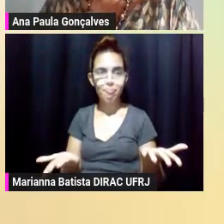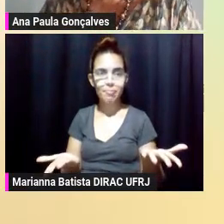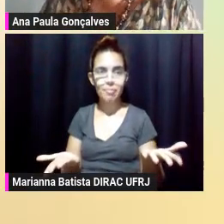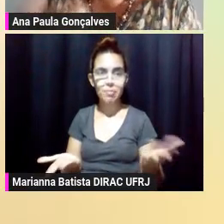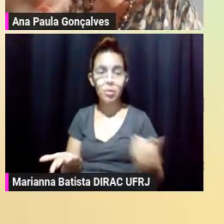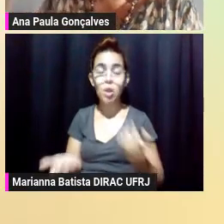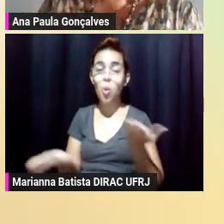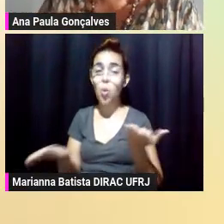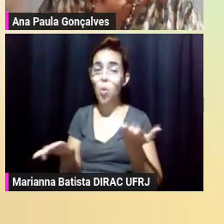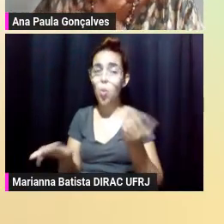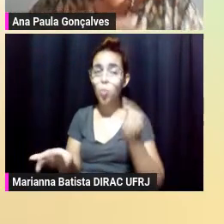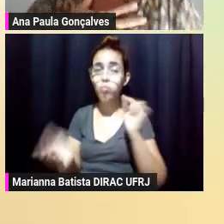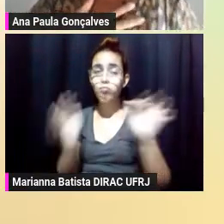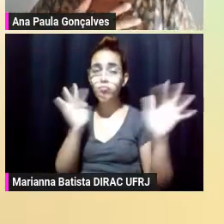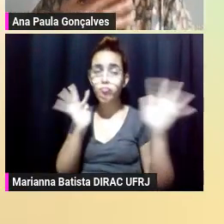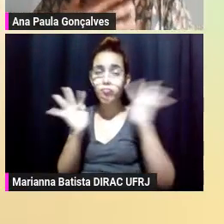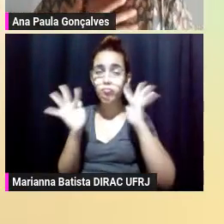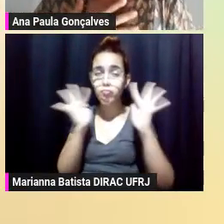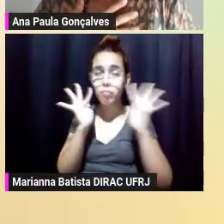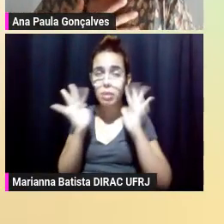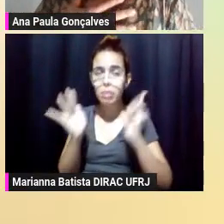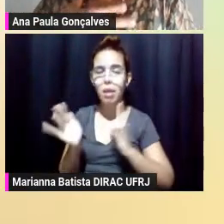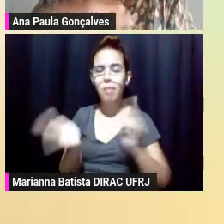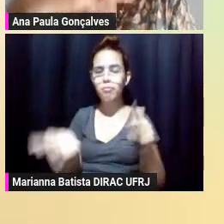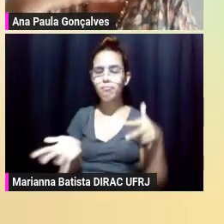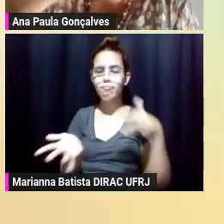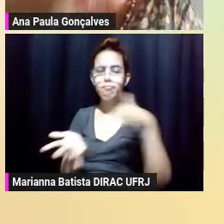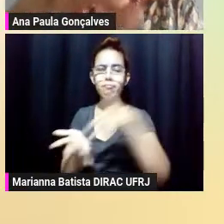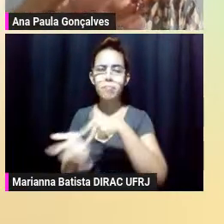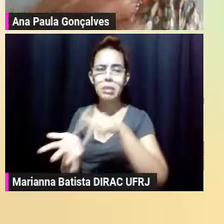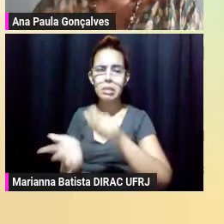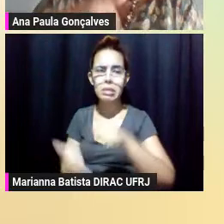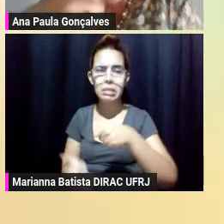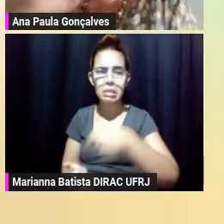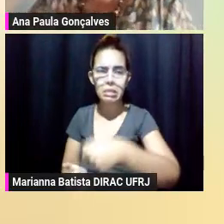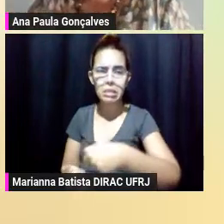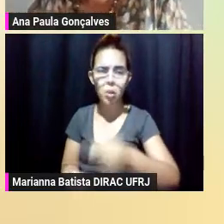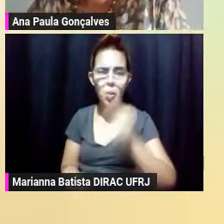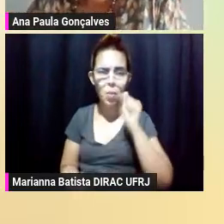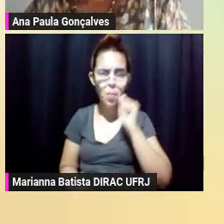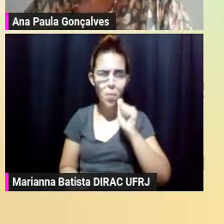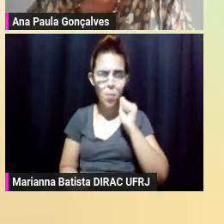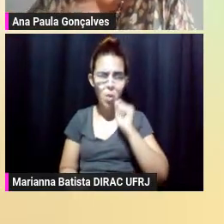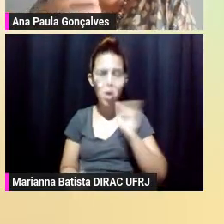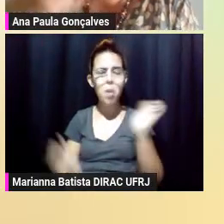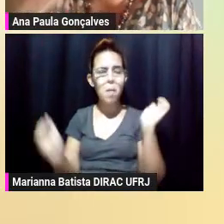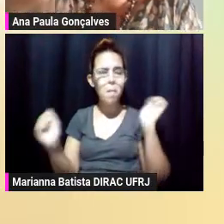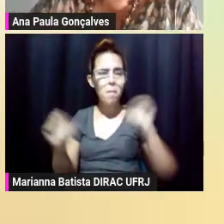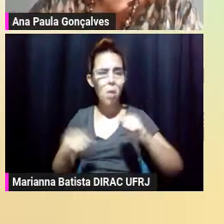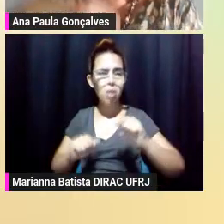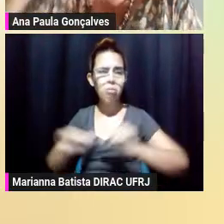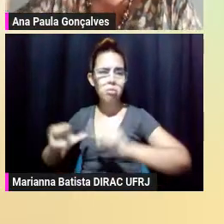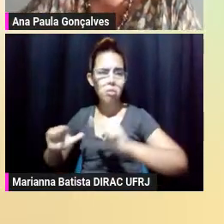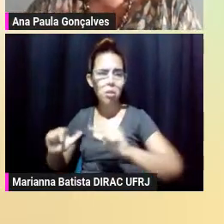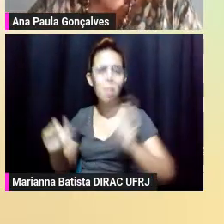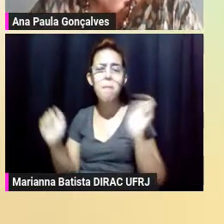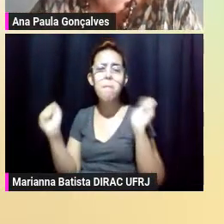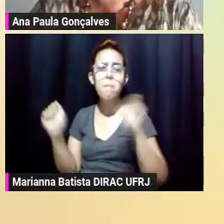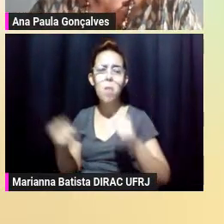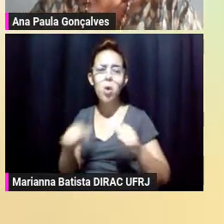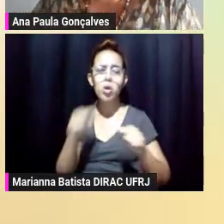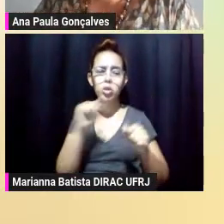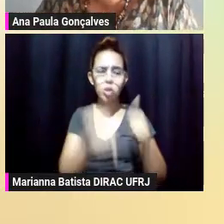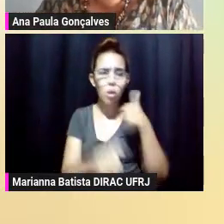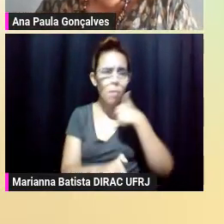delas. A mulher, esse corpo feminino, pode trabalhar, pode maternar e pode ser feliz, pode se